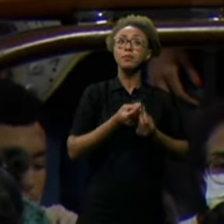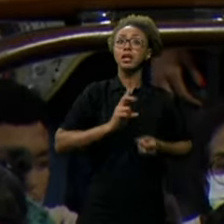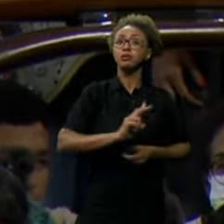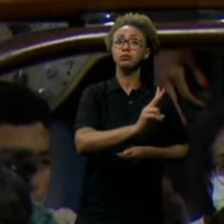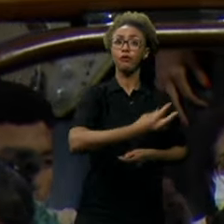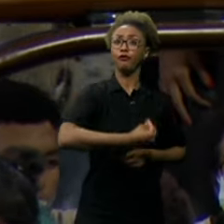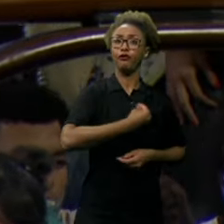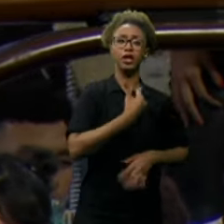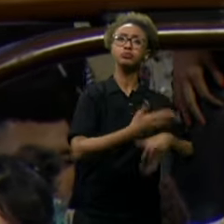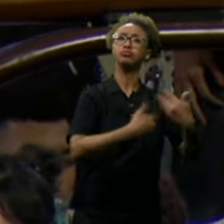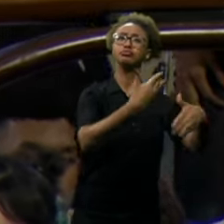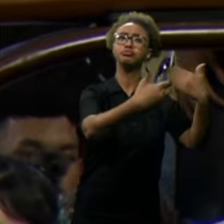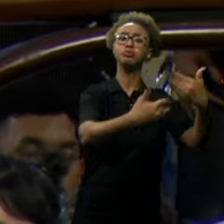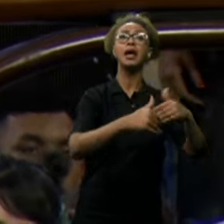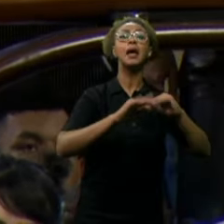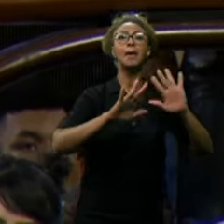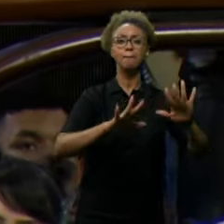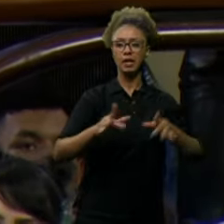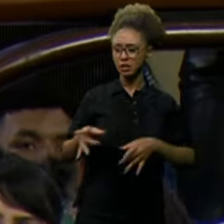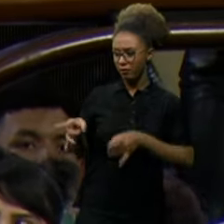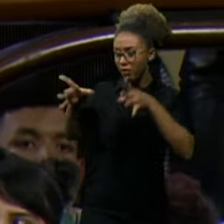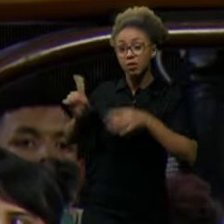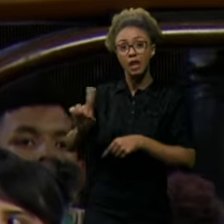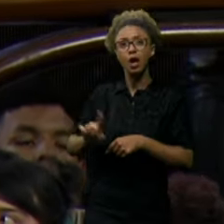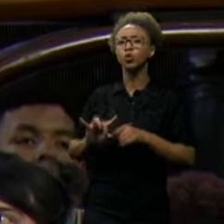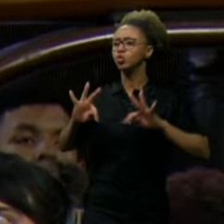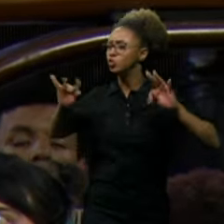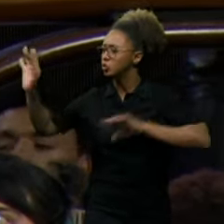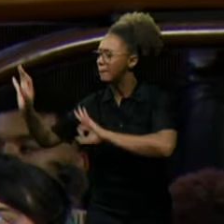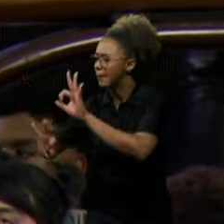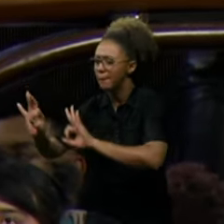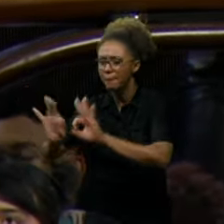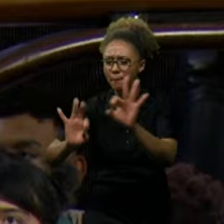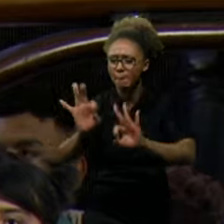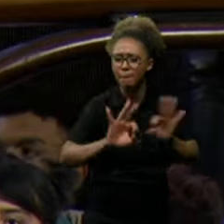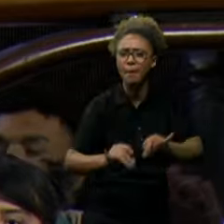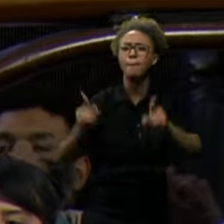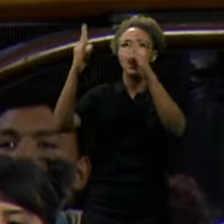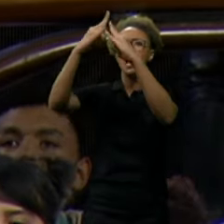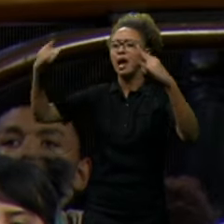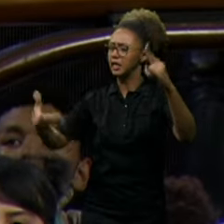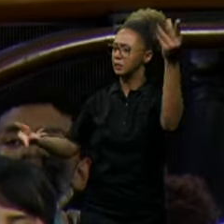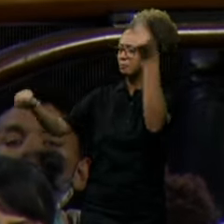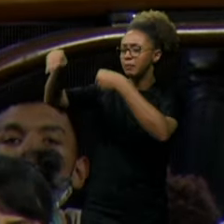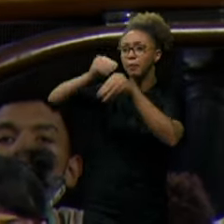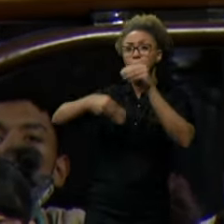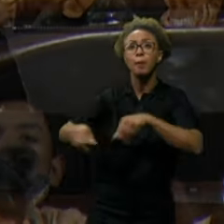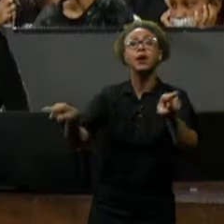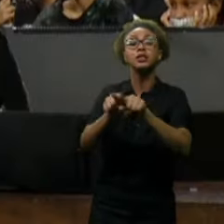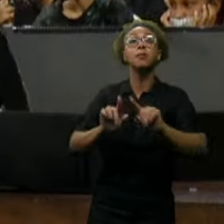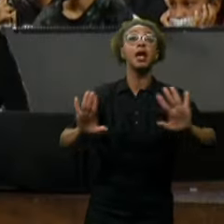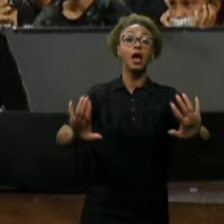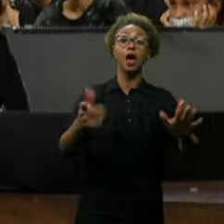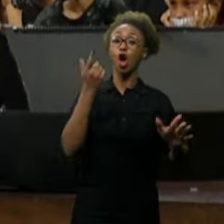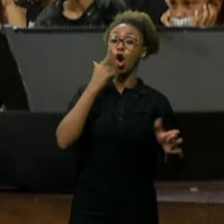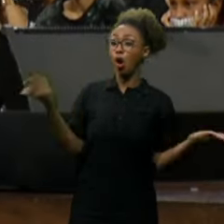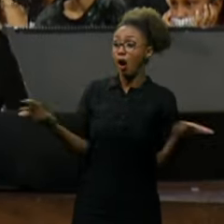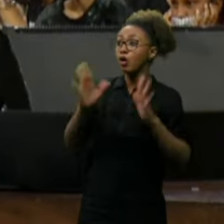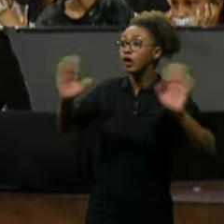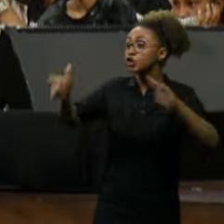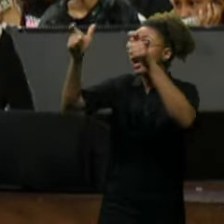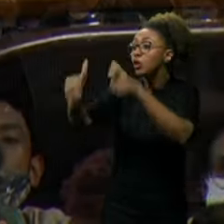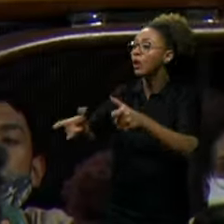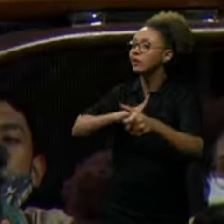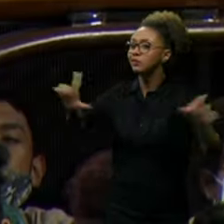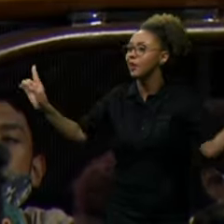família ele vai mudar a divulgar mas não vai abandonar a família ele vai arrumar tudo vai arrumar todo mundo vai desmontar tenda E ele disse olha nós temos um lugar para ir ele